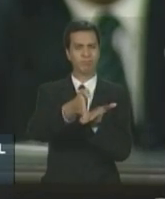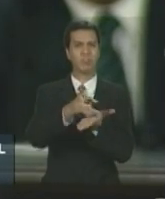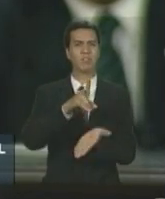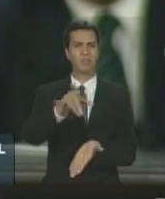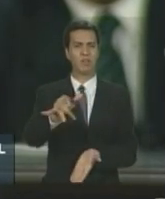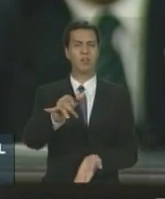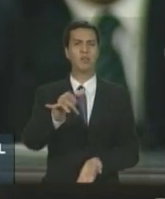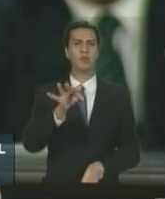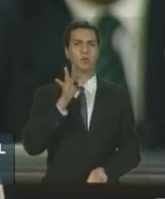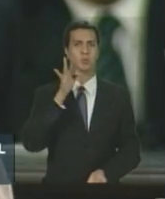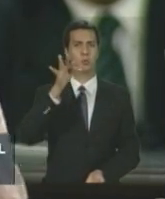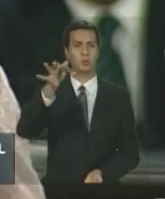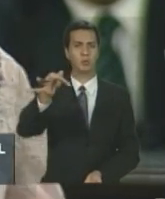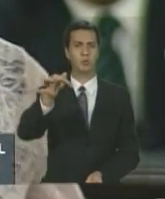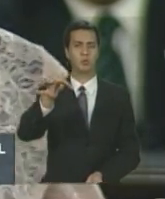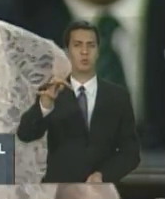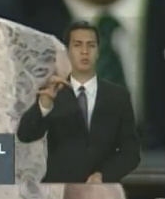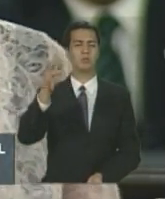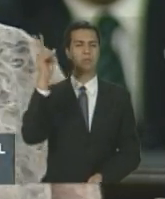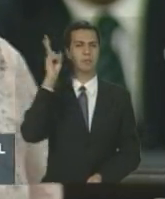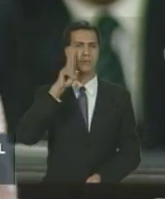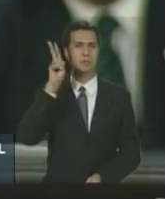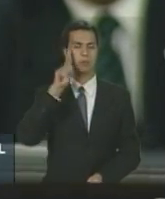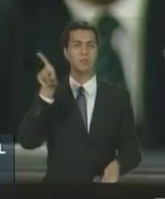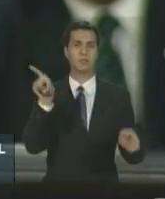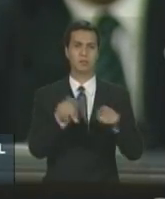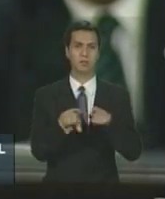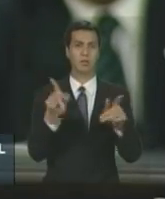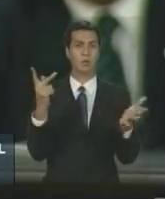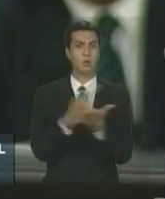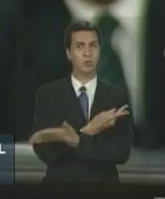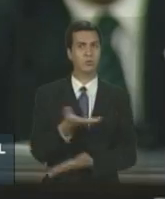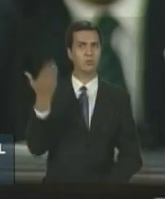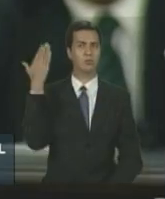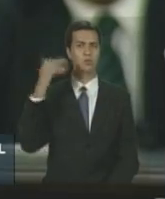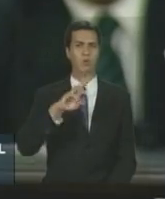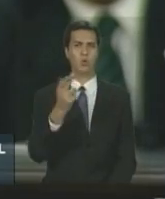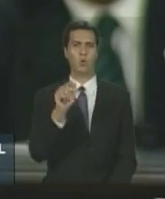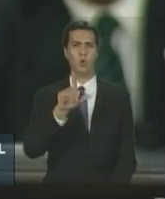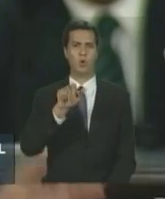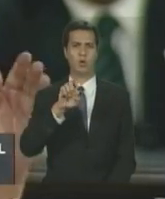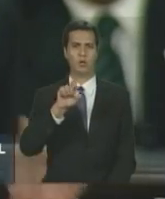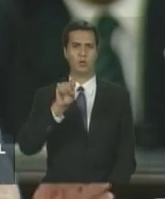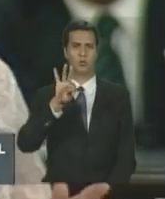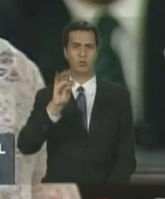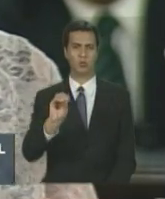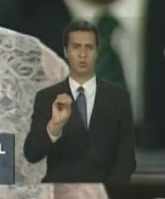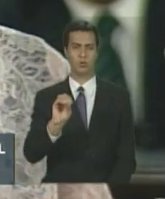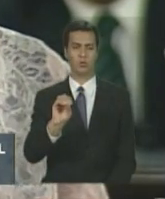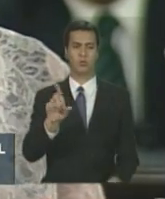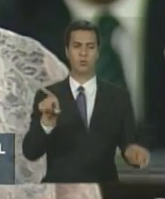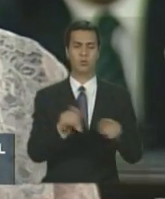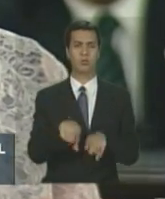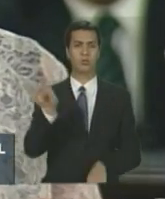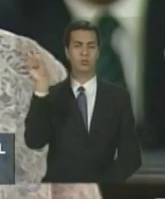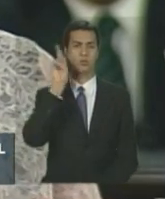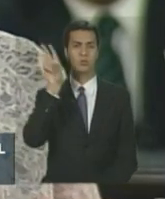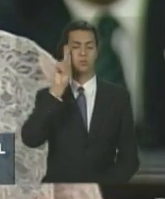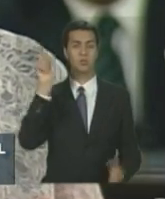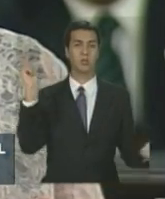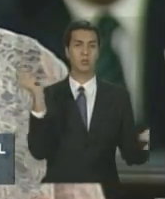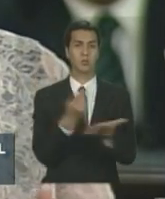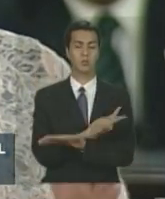tornar presente e de jamais esquecer que aquilo aconteceu, de jamais esquecer que